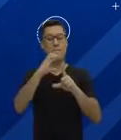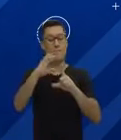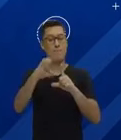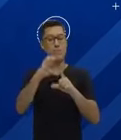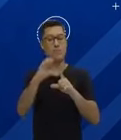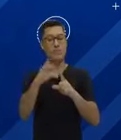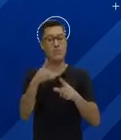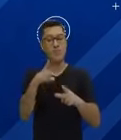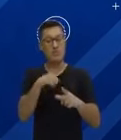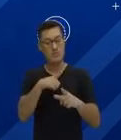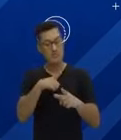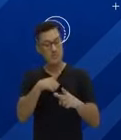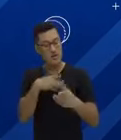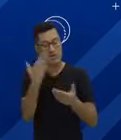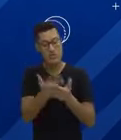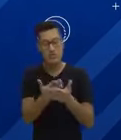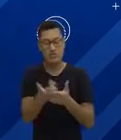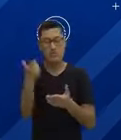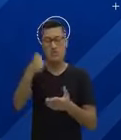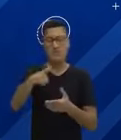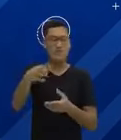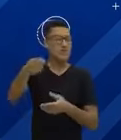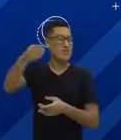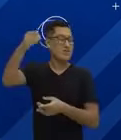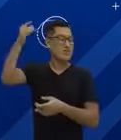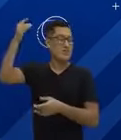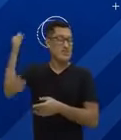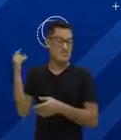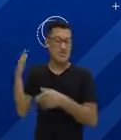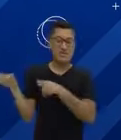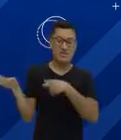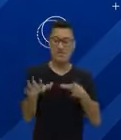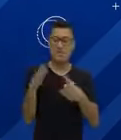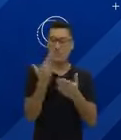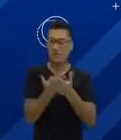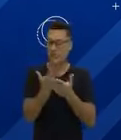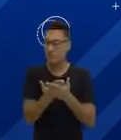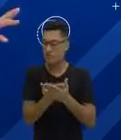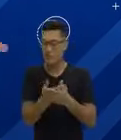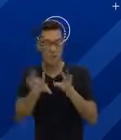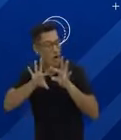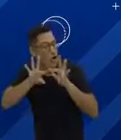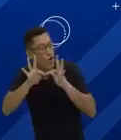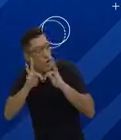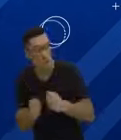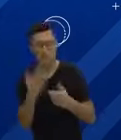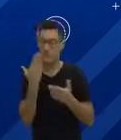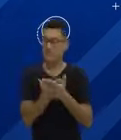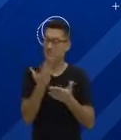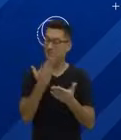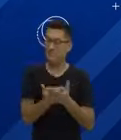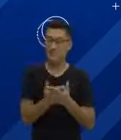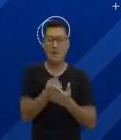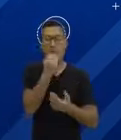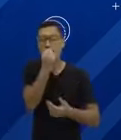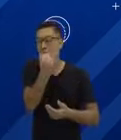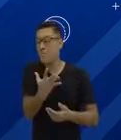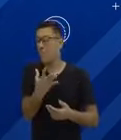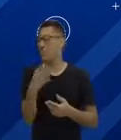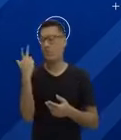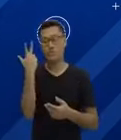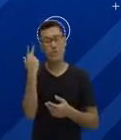aulas anteriores, ou melhor, as aulas gravadas, tanto a de hoje, como todas as aulas estão disponíveis para